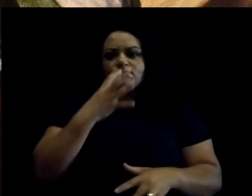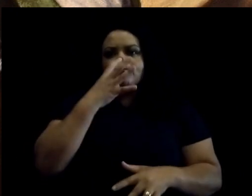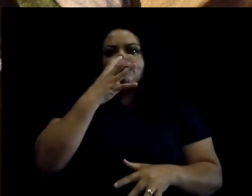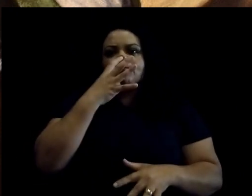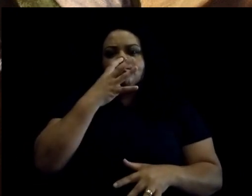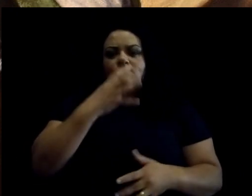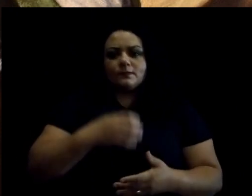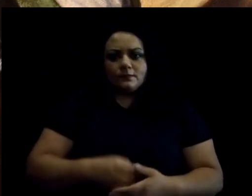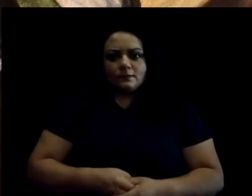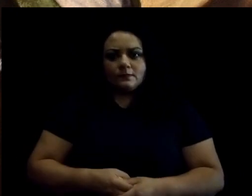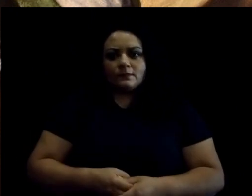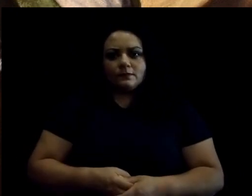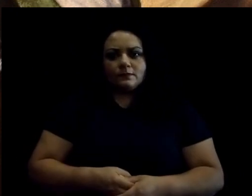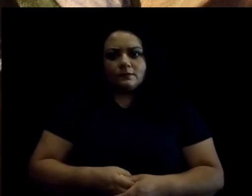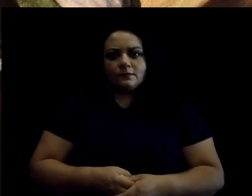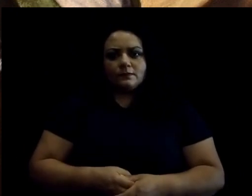nos impressiona ainda mais.